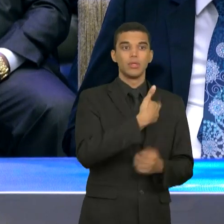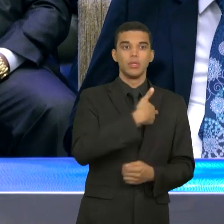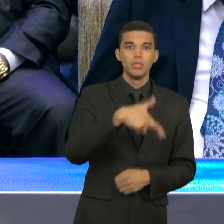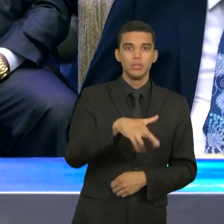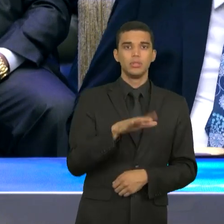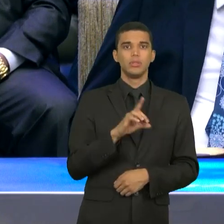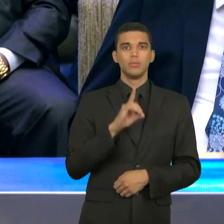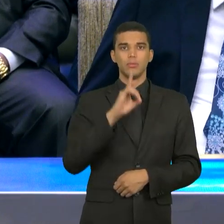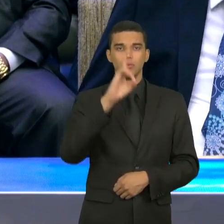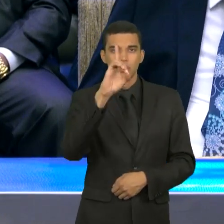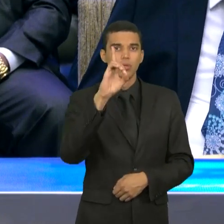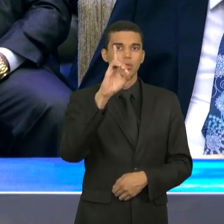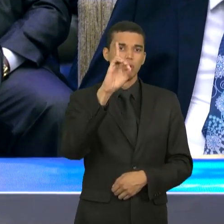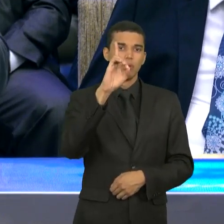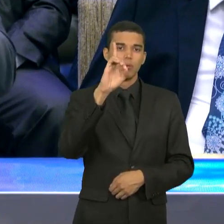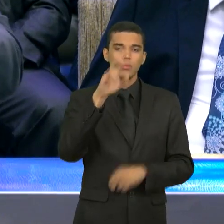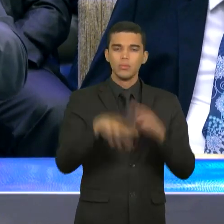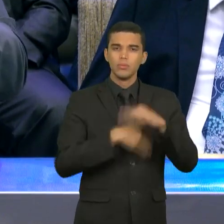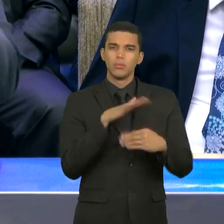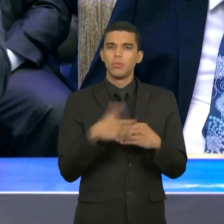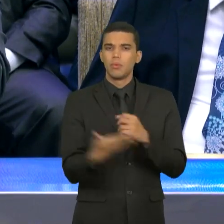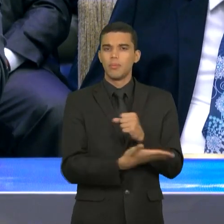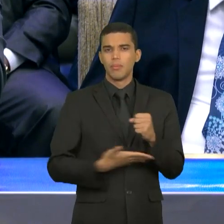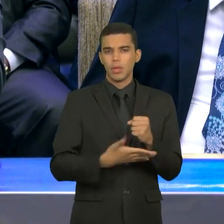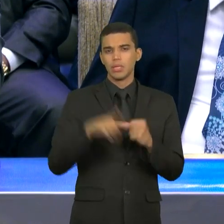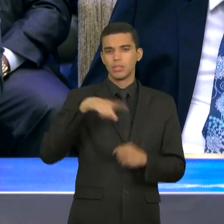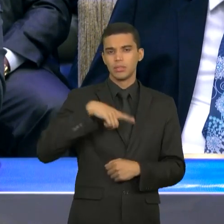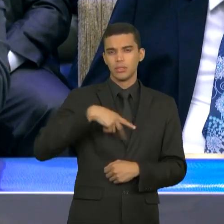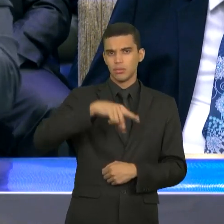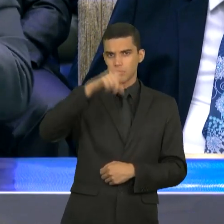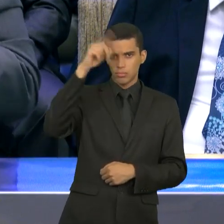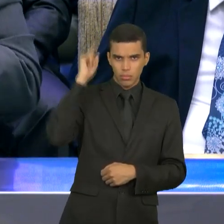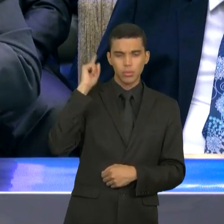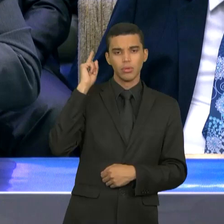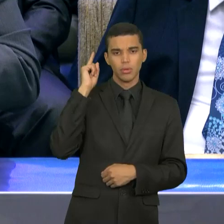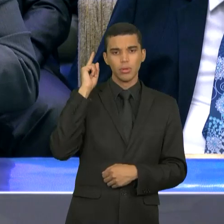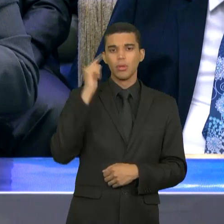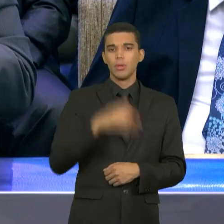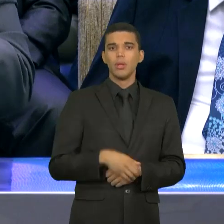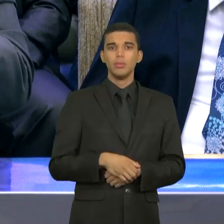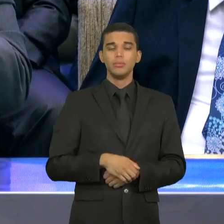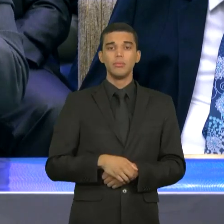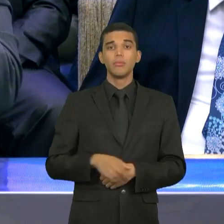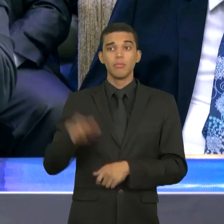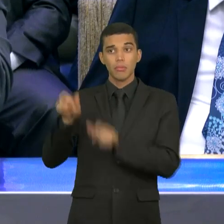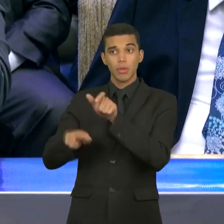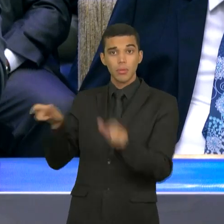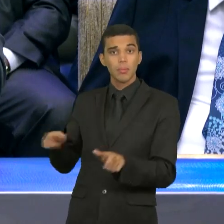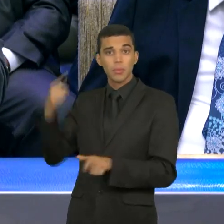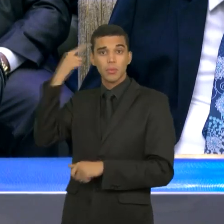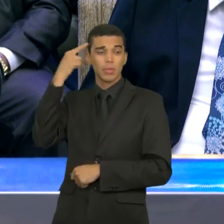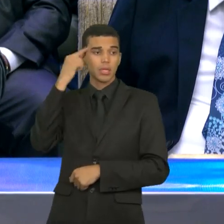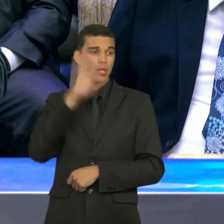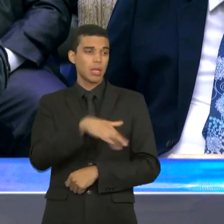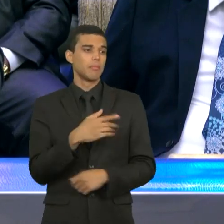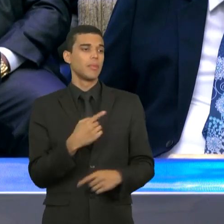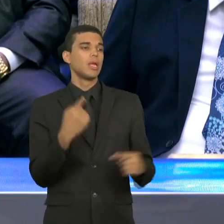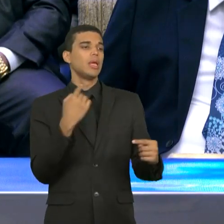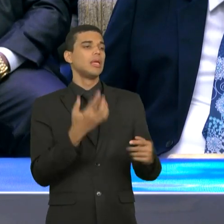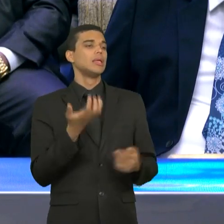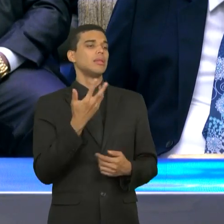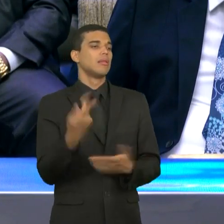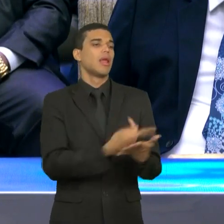da época da estrutura monárquica da época isso para eles era a visão conservadora